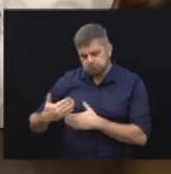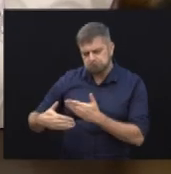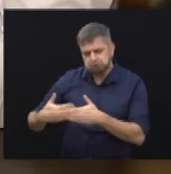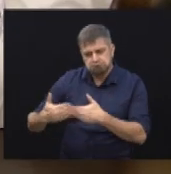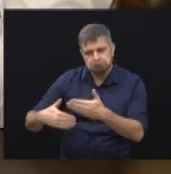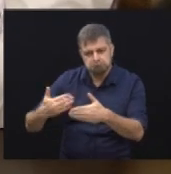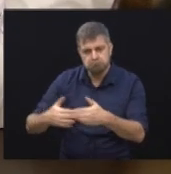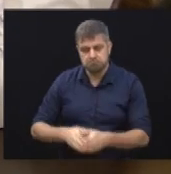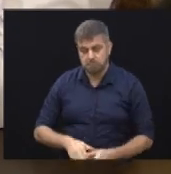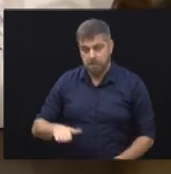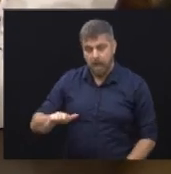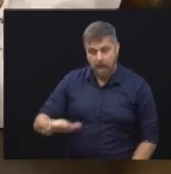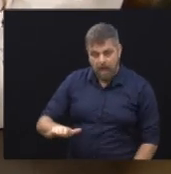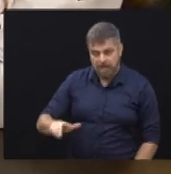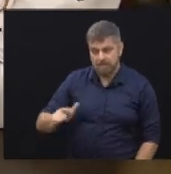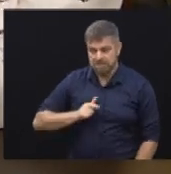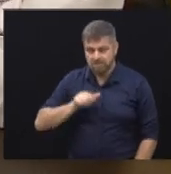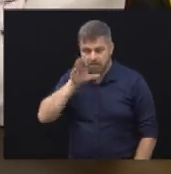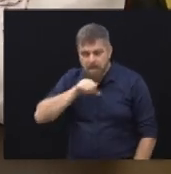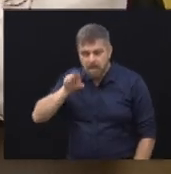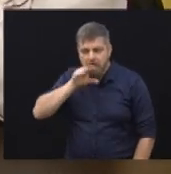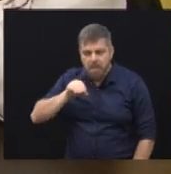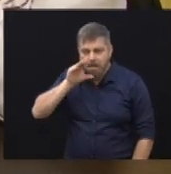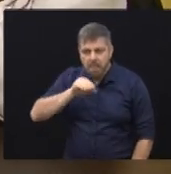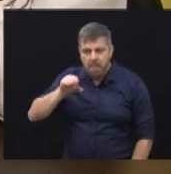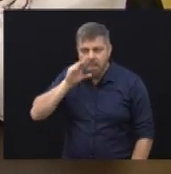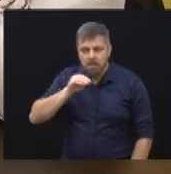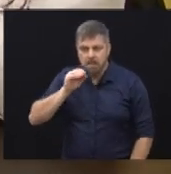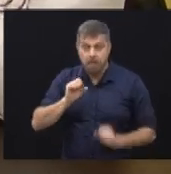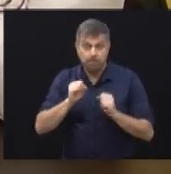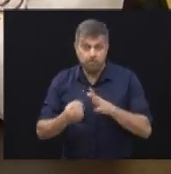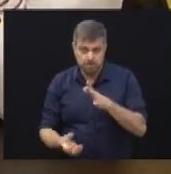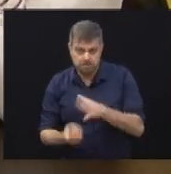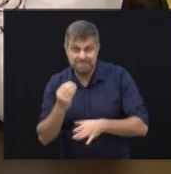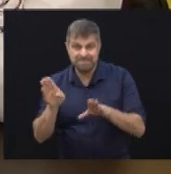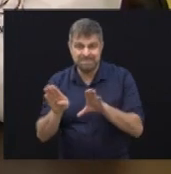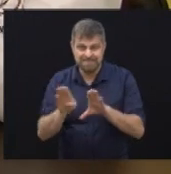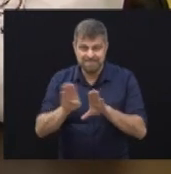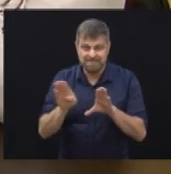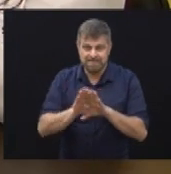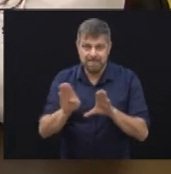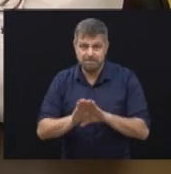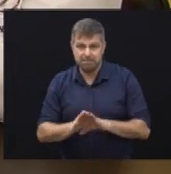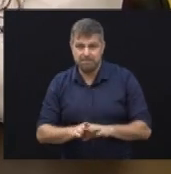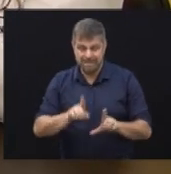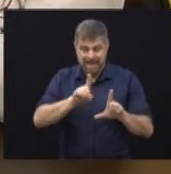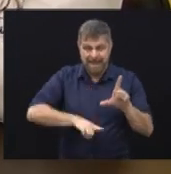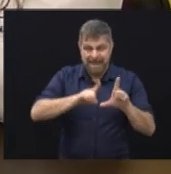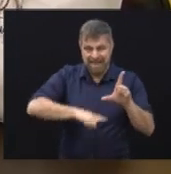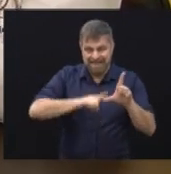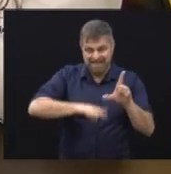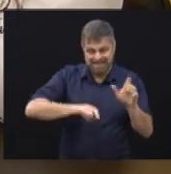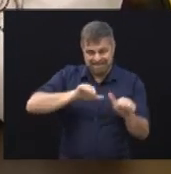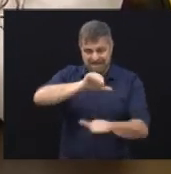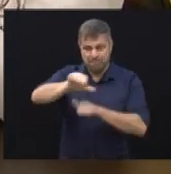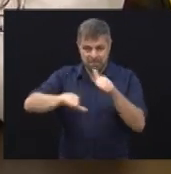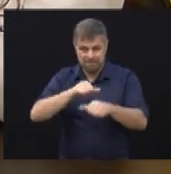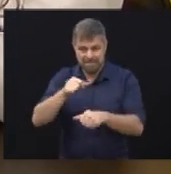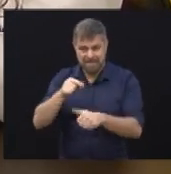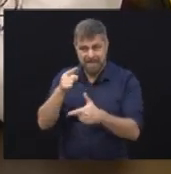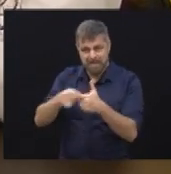O passar do tempo também, a criança vai adquirindo cada vez mais a fala, então ela começa a ter algumas trocas na fala. Isso